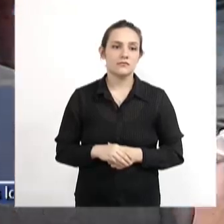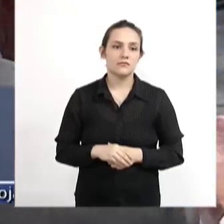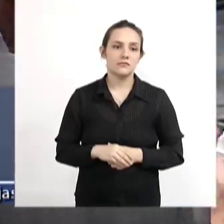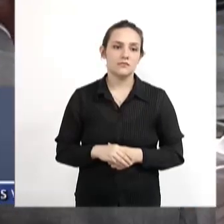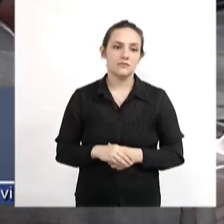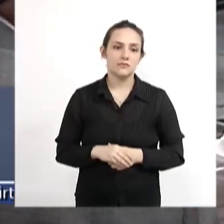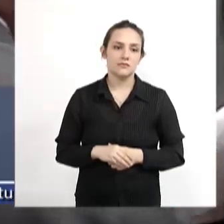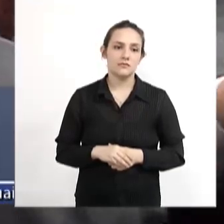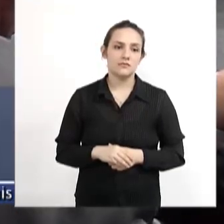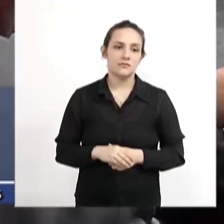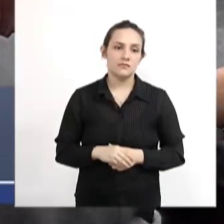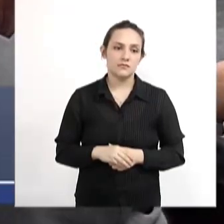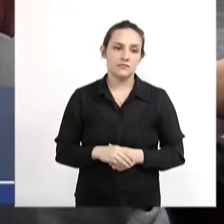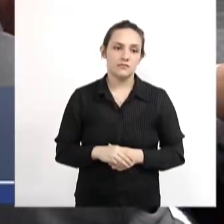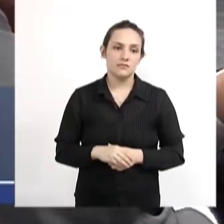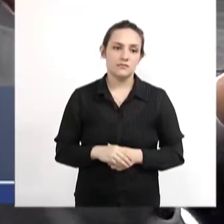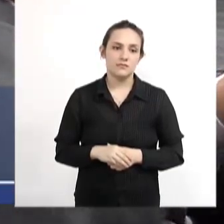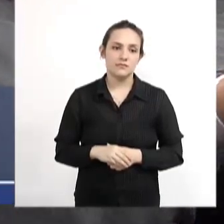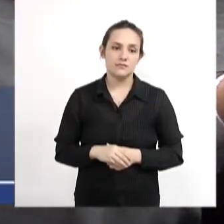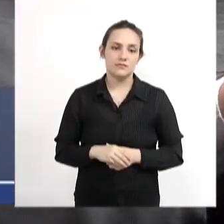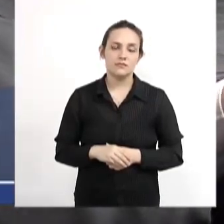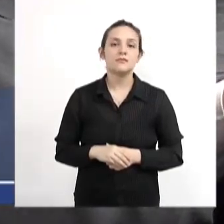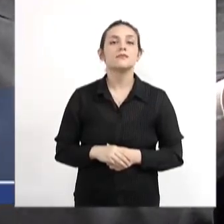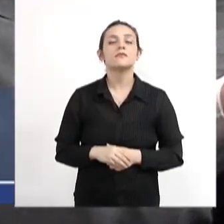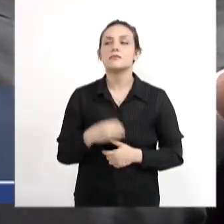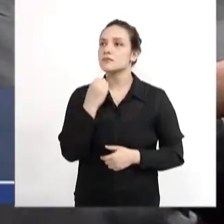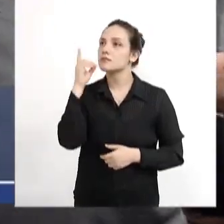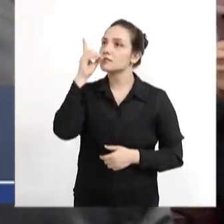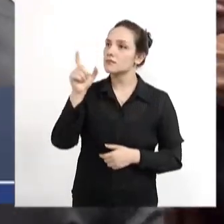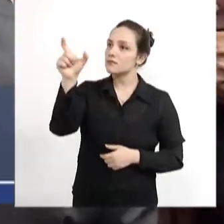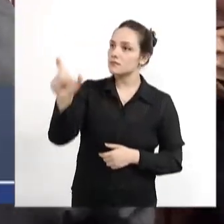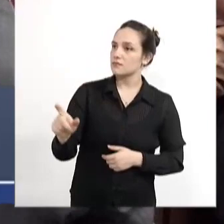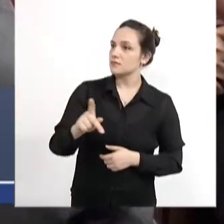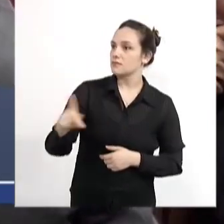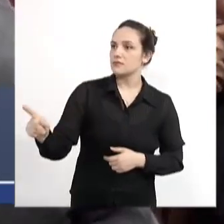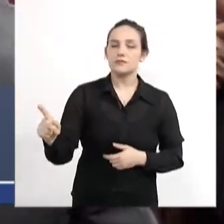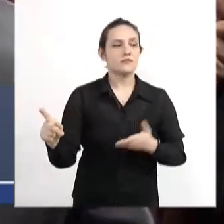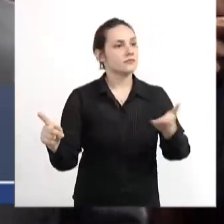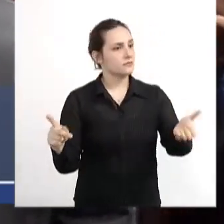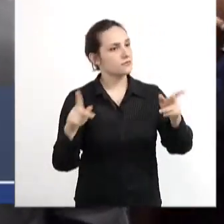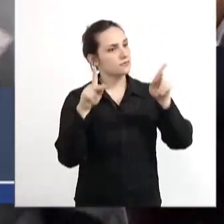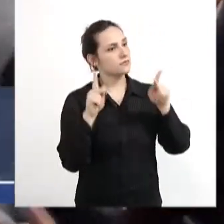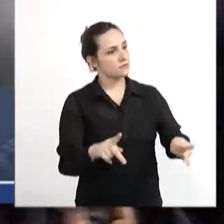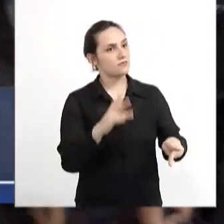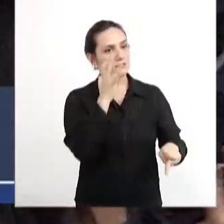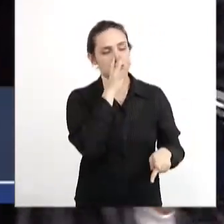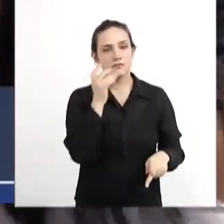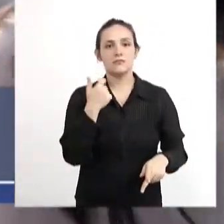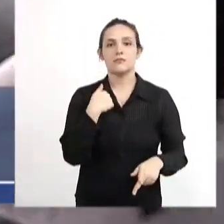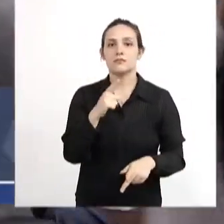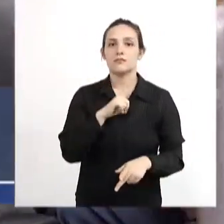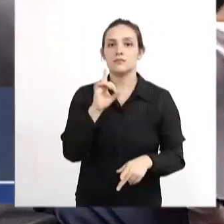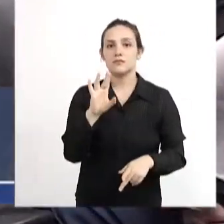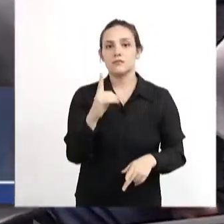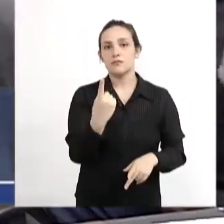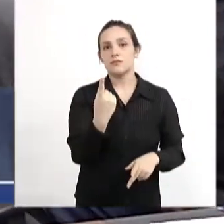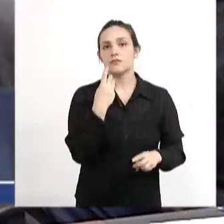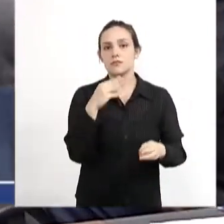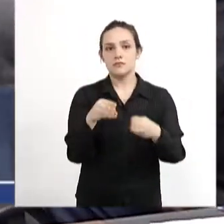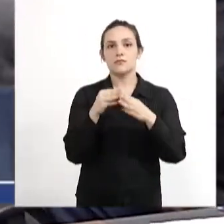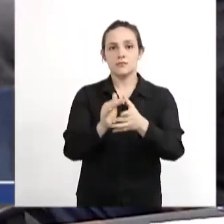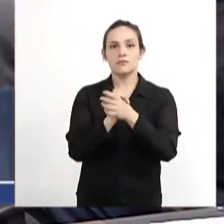Quero cumprimentá-lo. Bom dia, senhor presidente, senhores deputados, população que nos assiste. Senhor presidente, é apenas uma moção